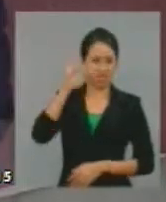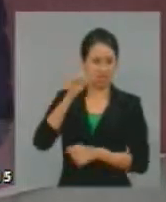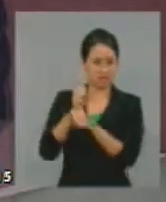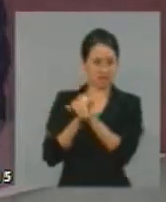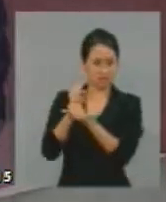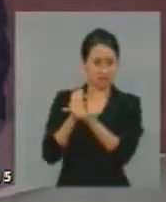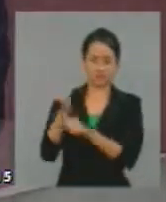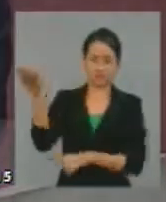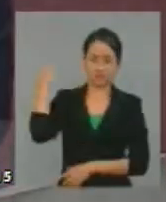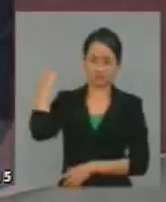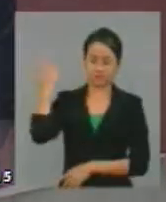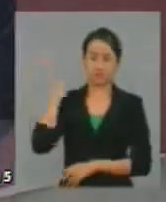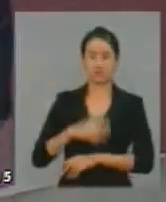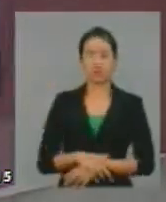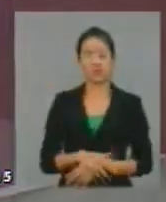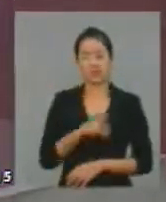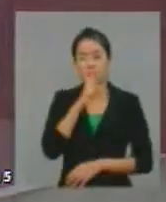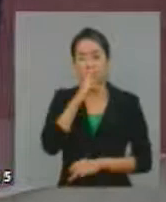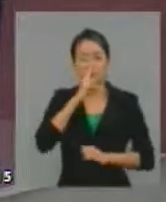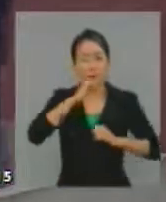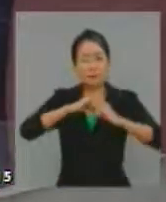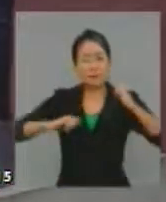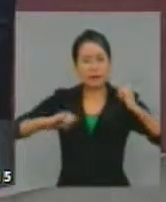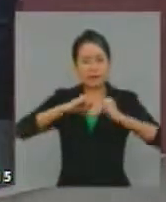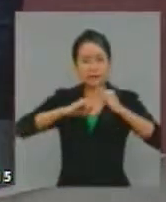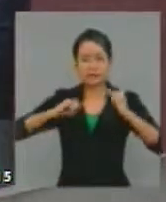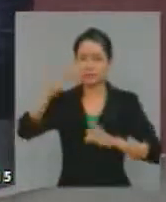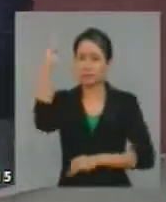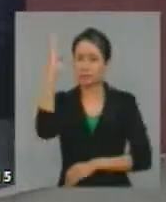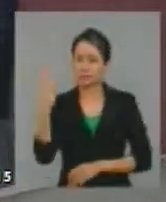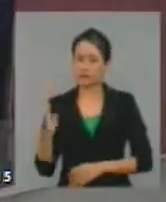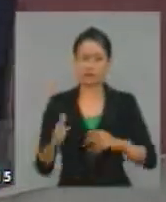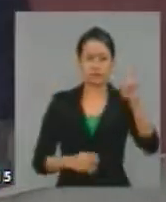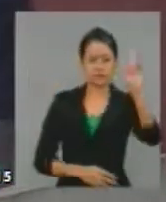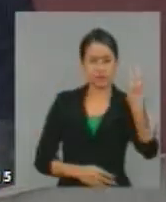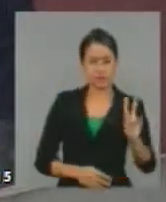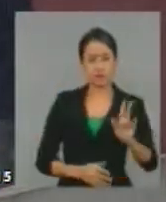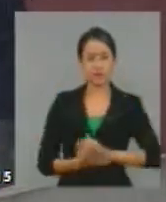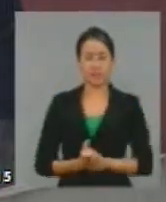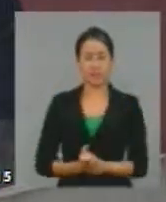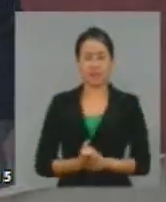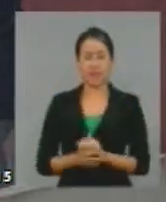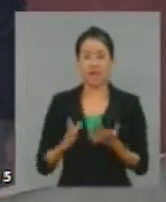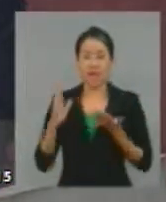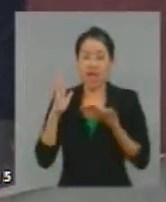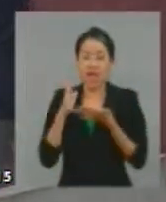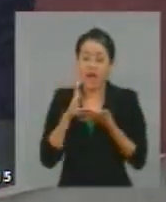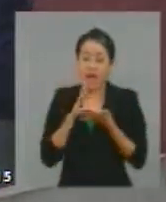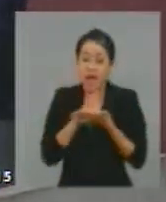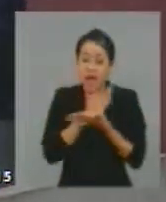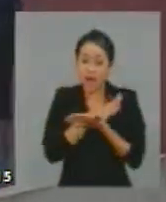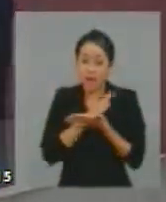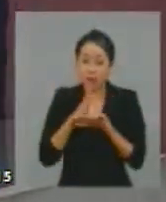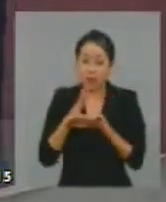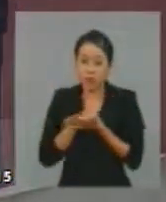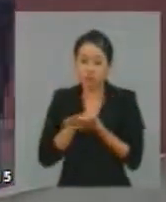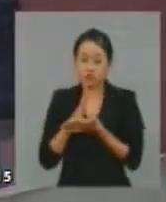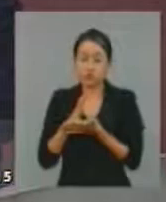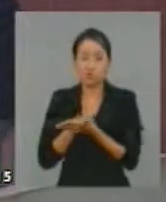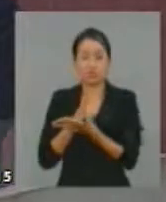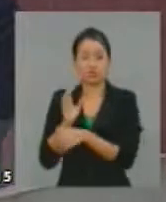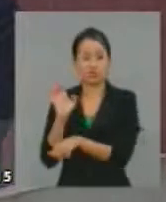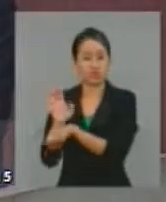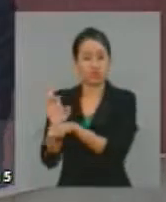do mesmo porte. Dentro desses territórios, alguns territórios explodiram a violência. Foi o caso, por